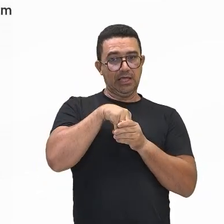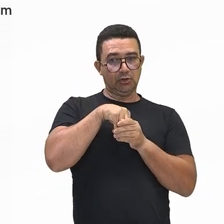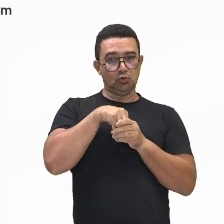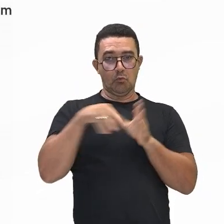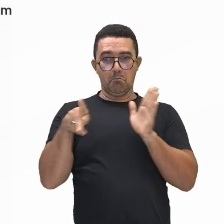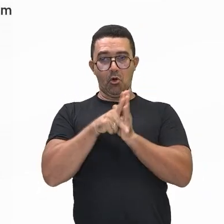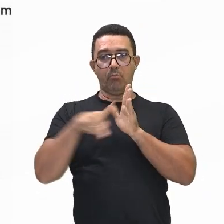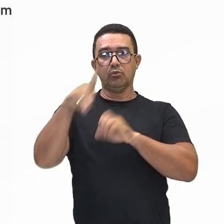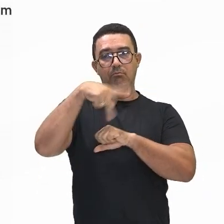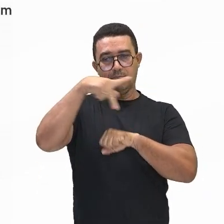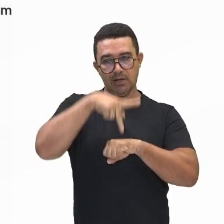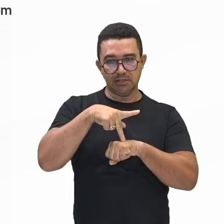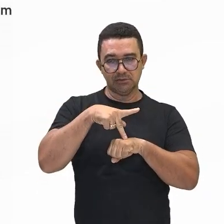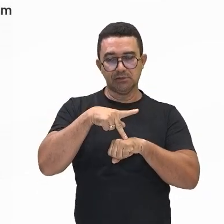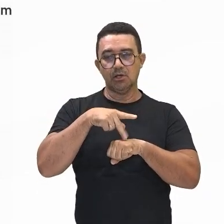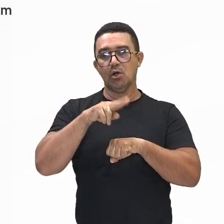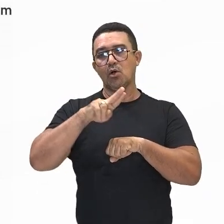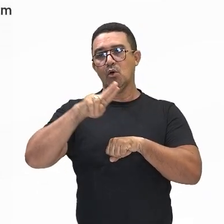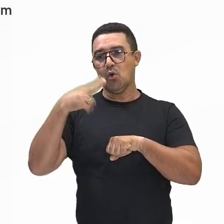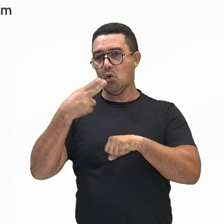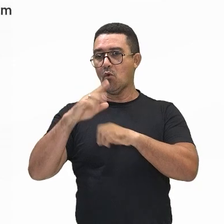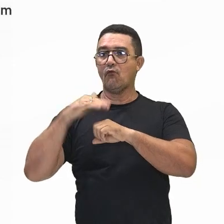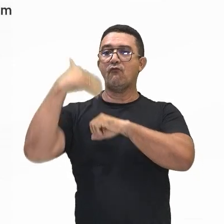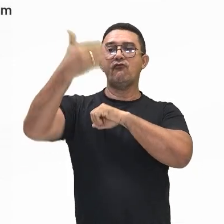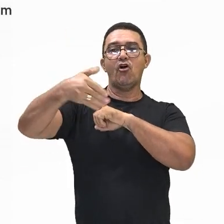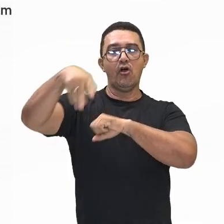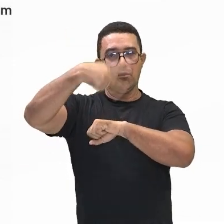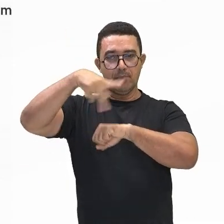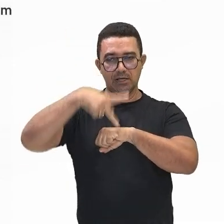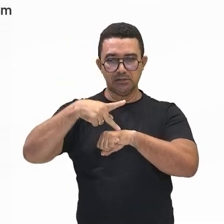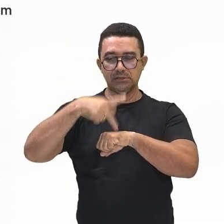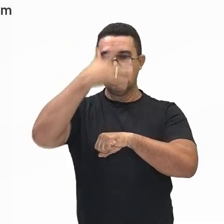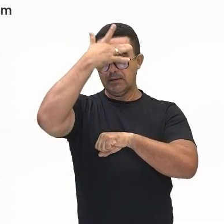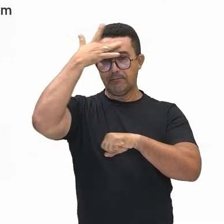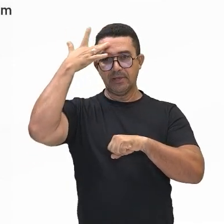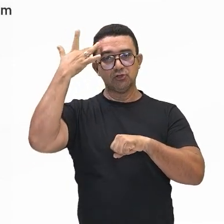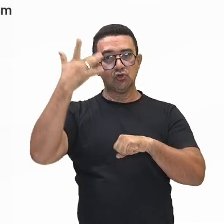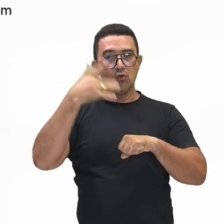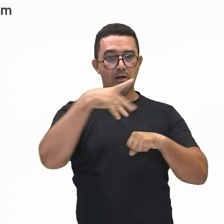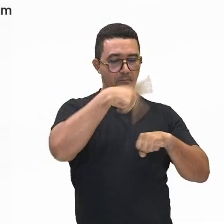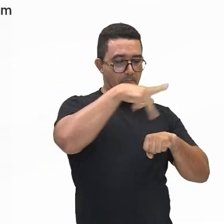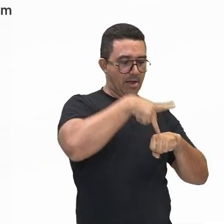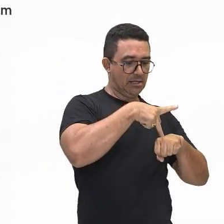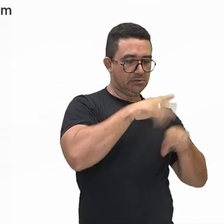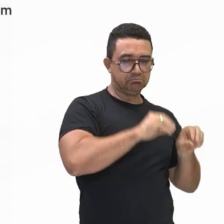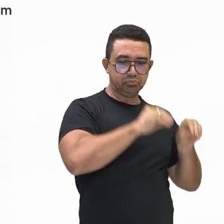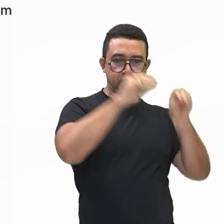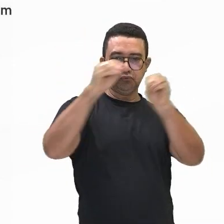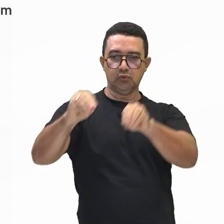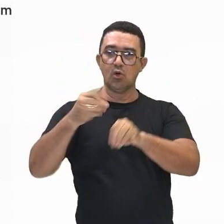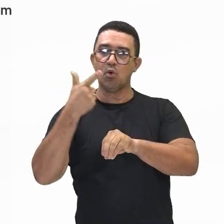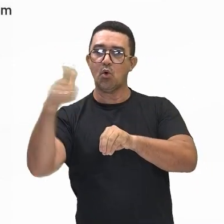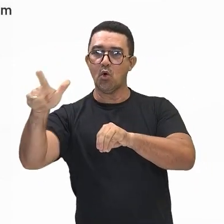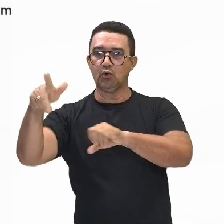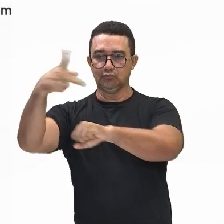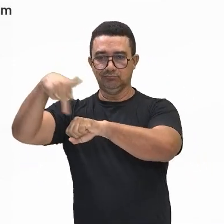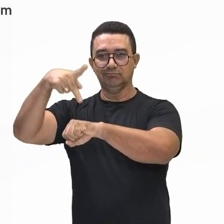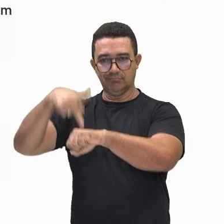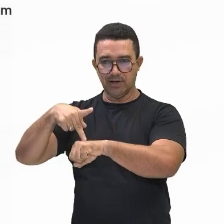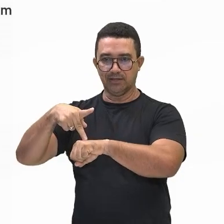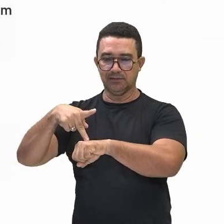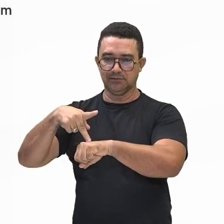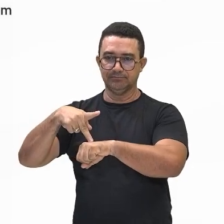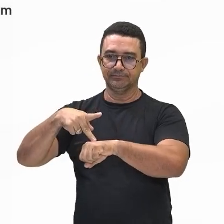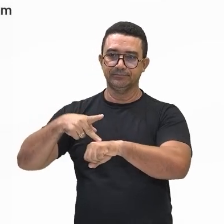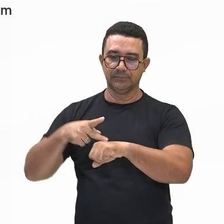mesmo país, ou na parte internacional, entre diferentes países. Todo esse processo aí de mudanças